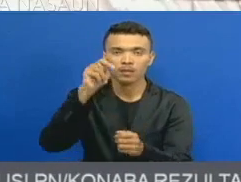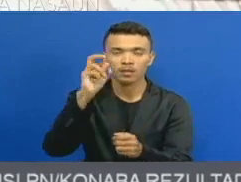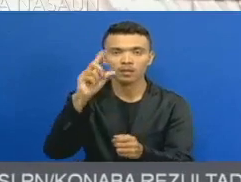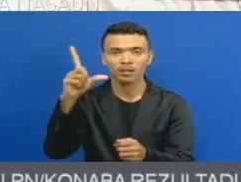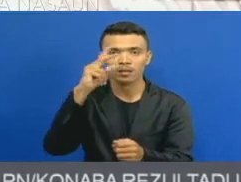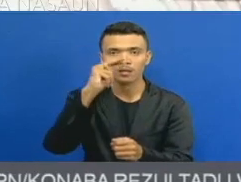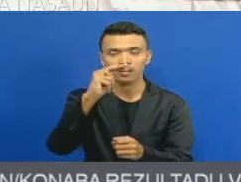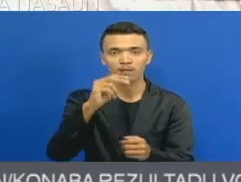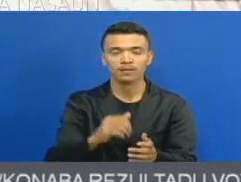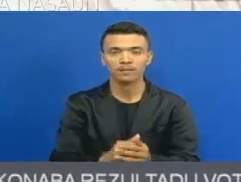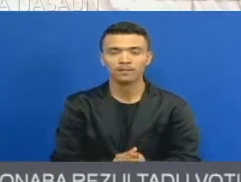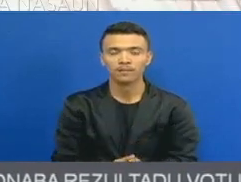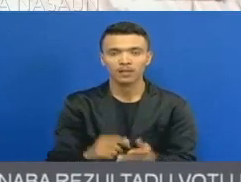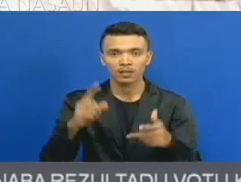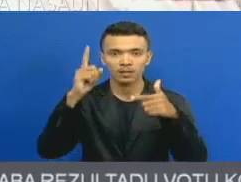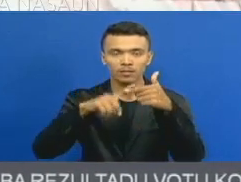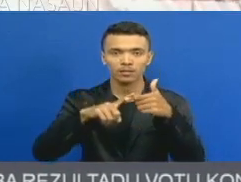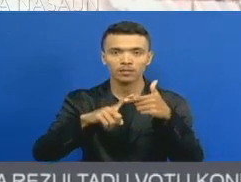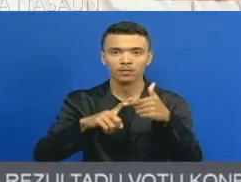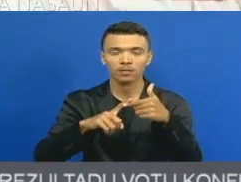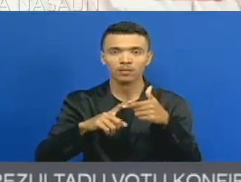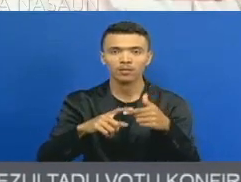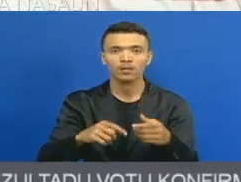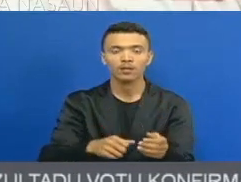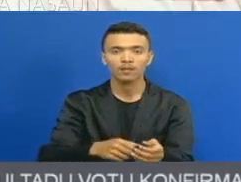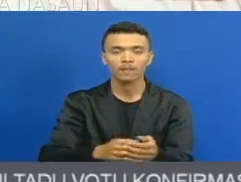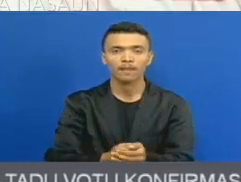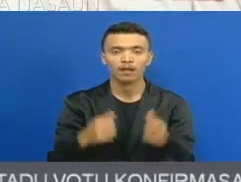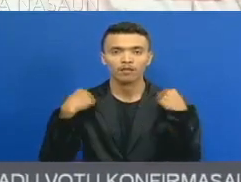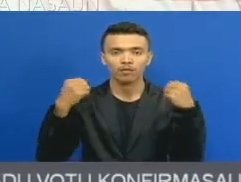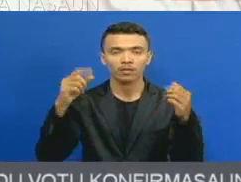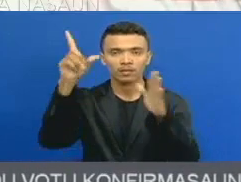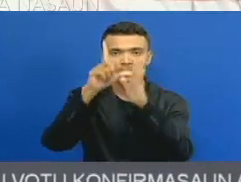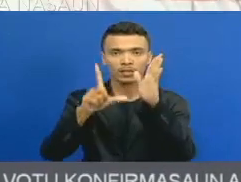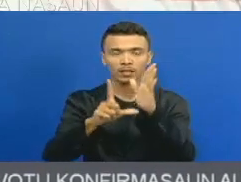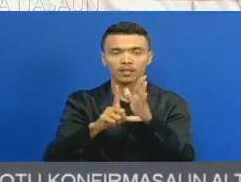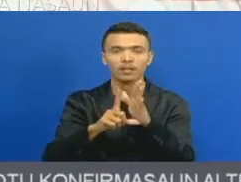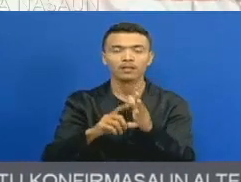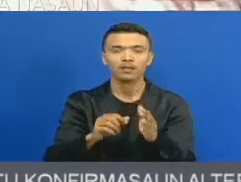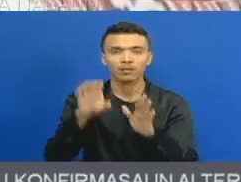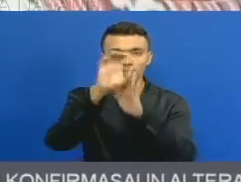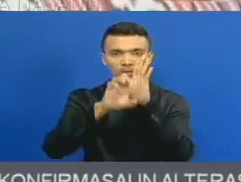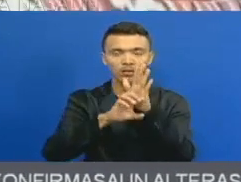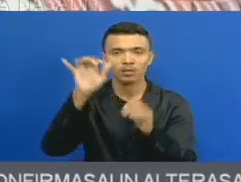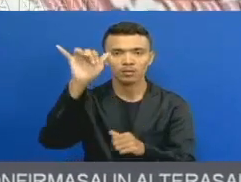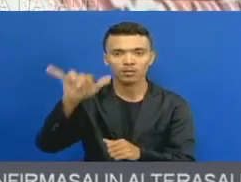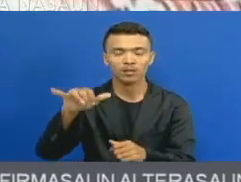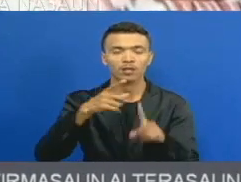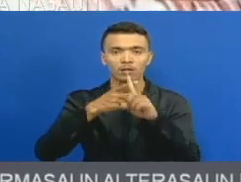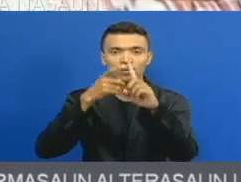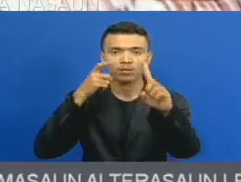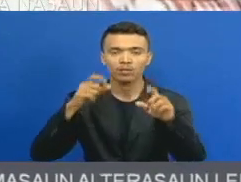Ninian. Segundo, a forța lei no armoniza legislação sira.